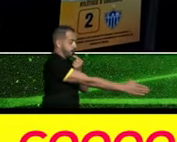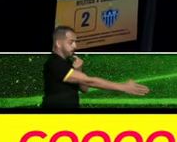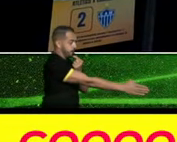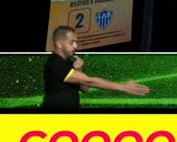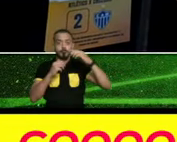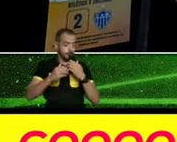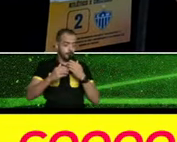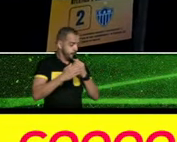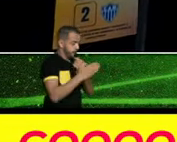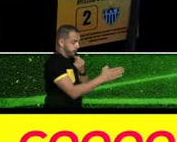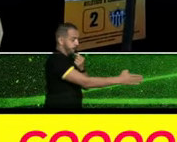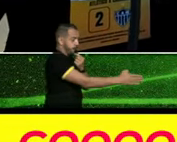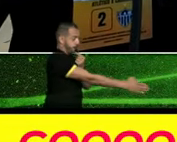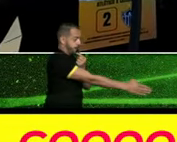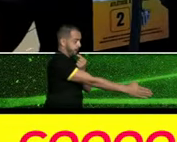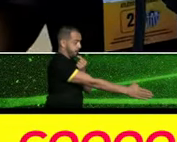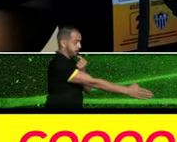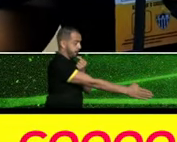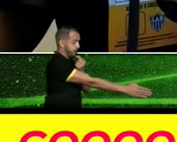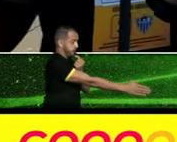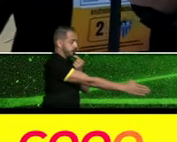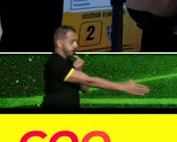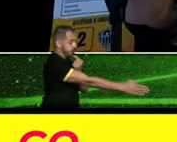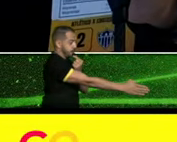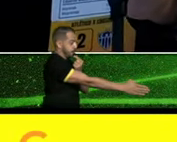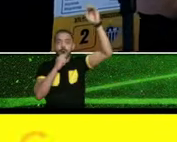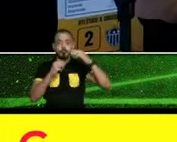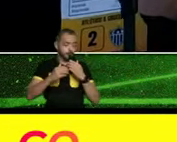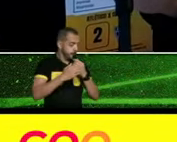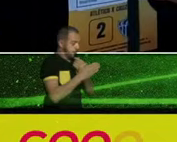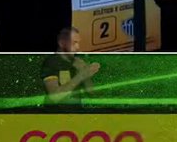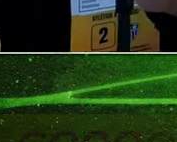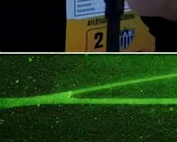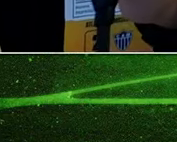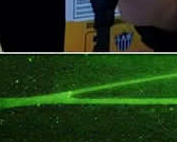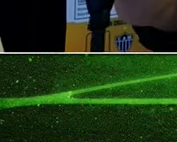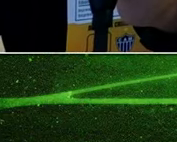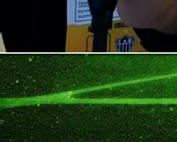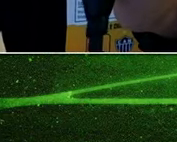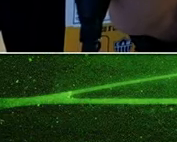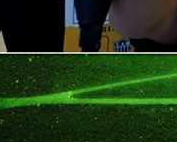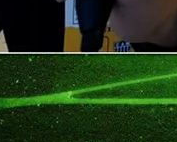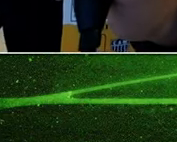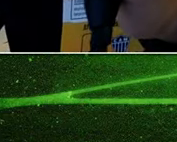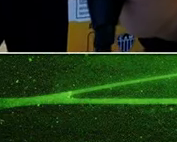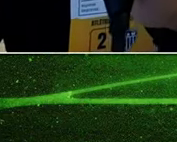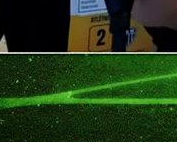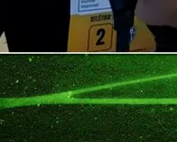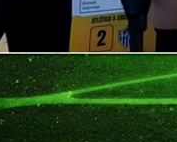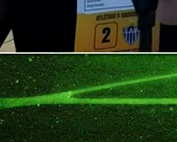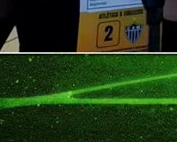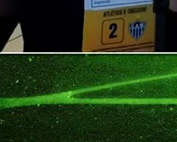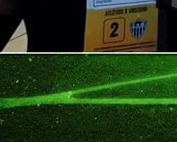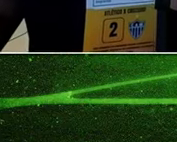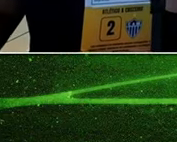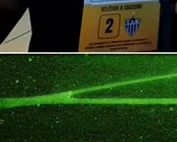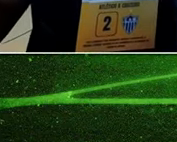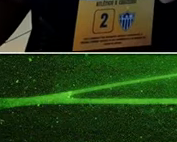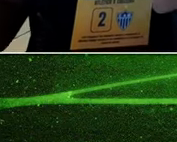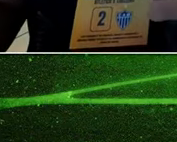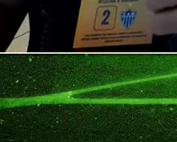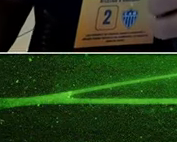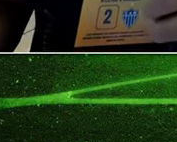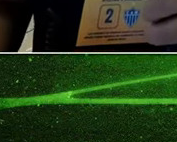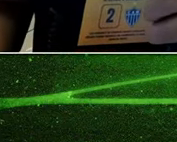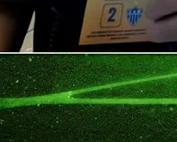jogador mais decisivo que eu já vi com a camisa do Atlético Ele nasceu para jogar no Galo 2 a 0 uinho é